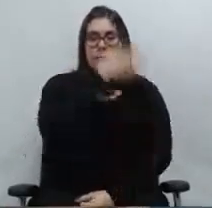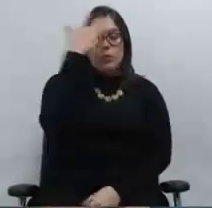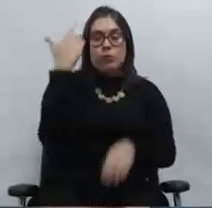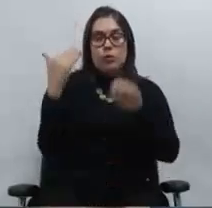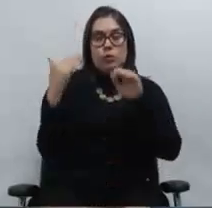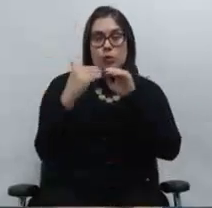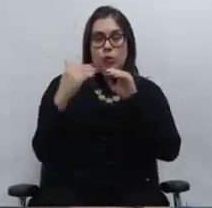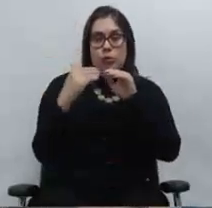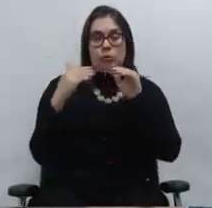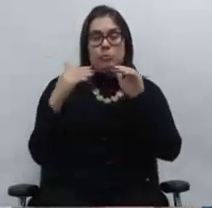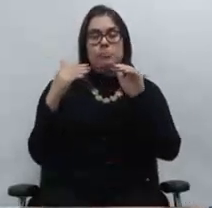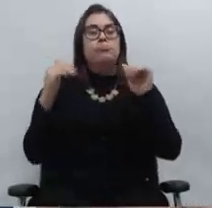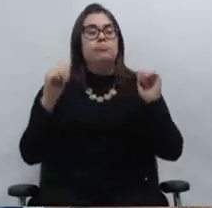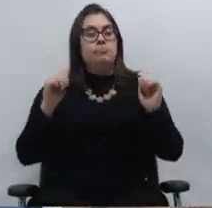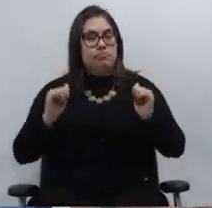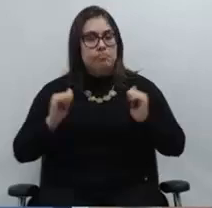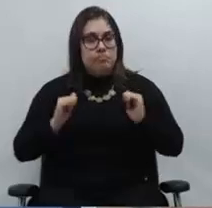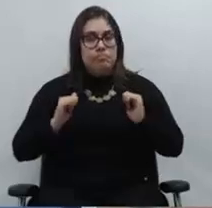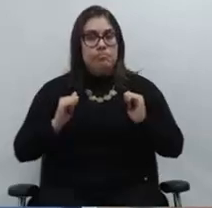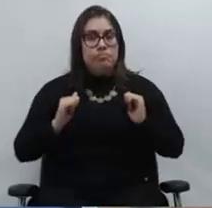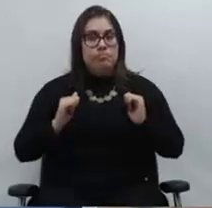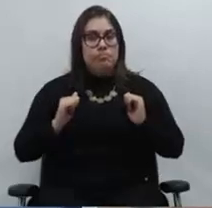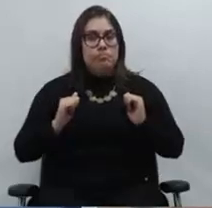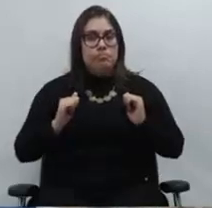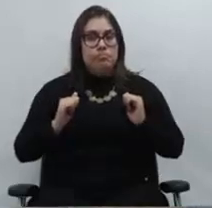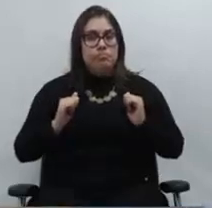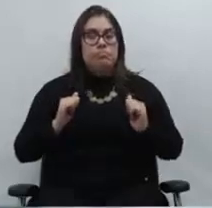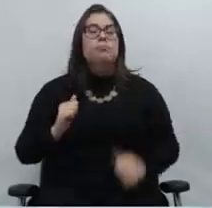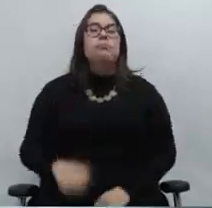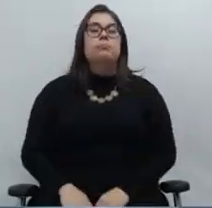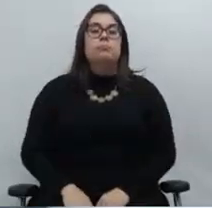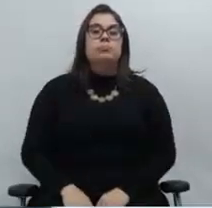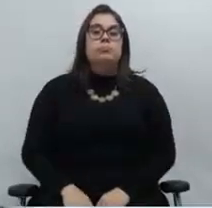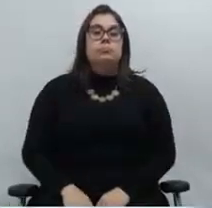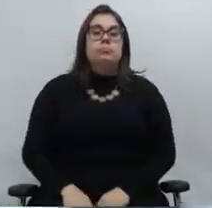Aqueles que concordam permaneçam como estão.